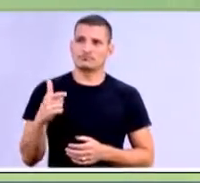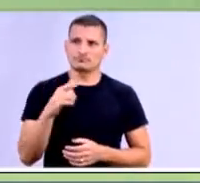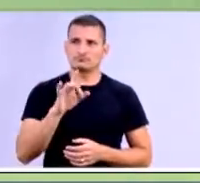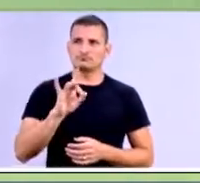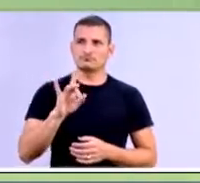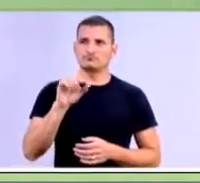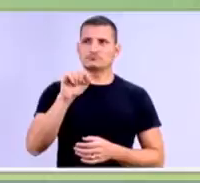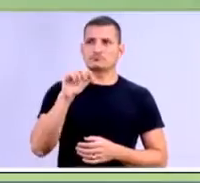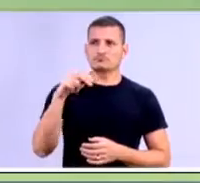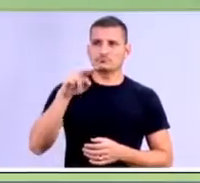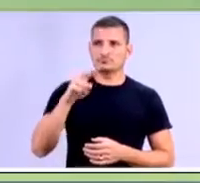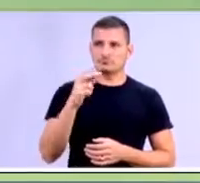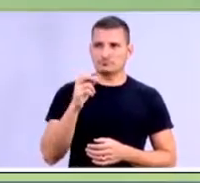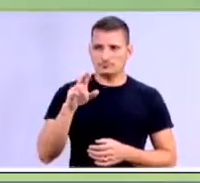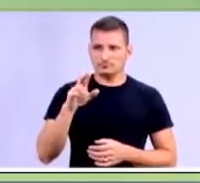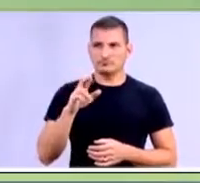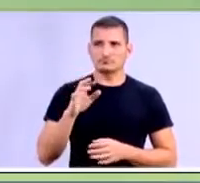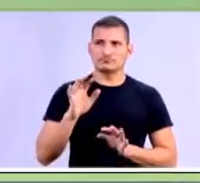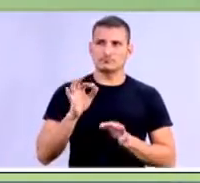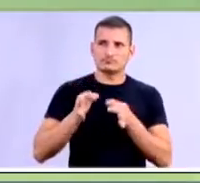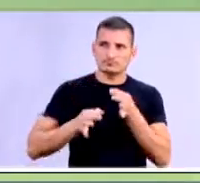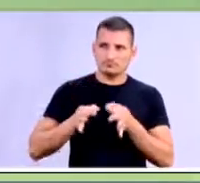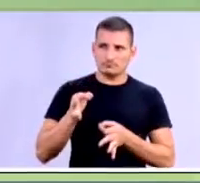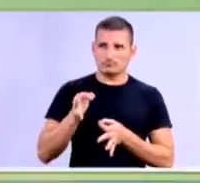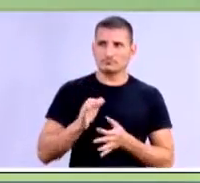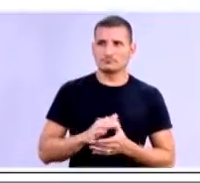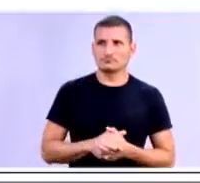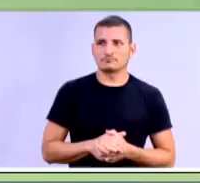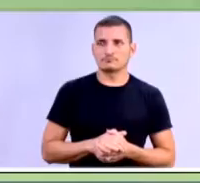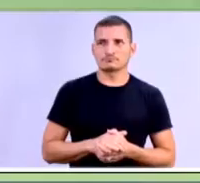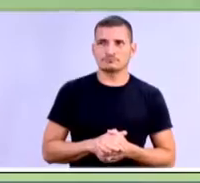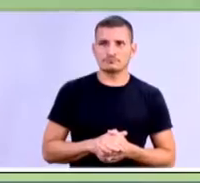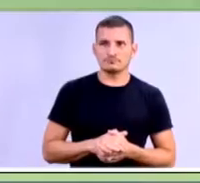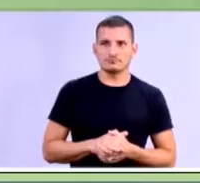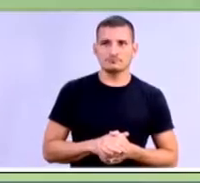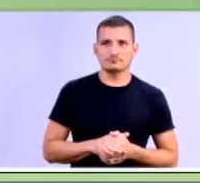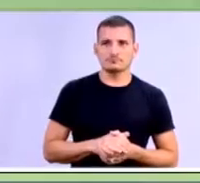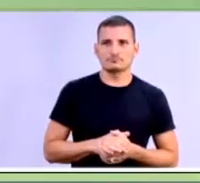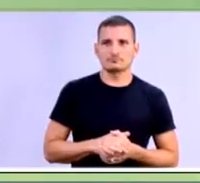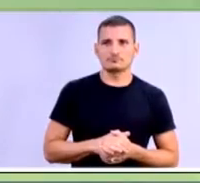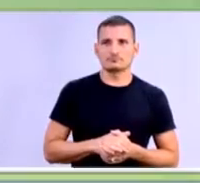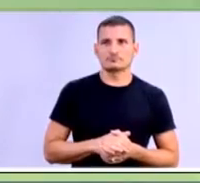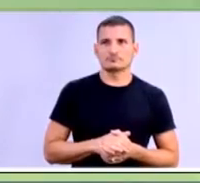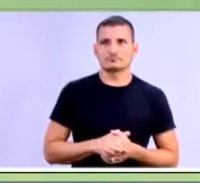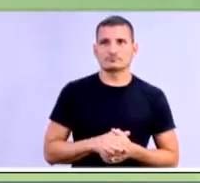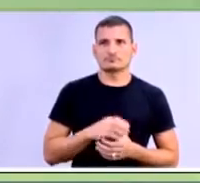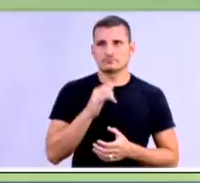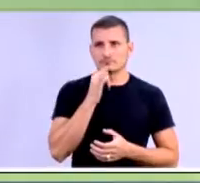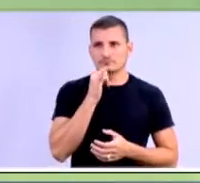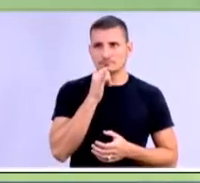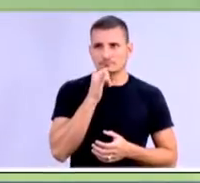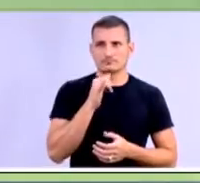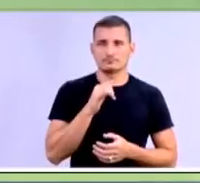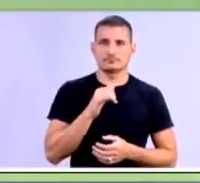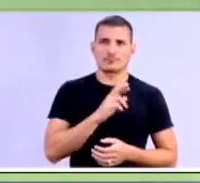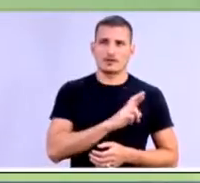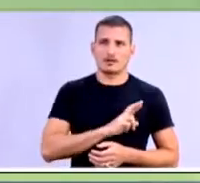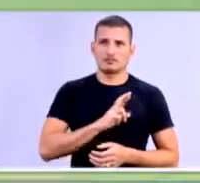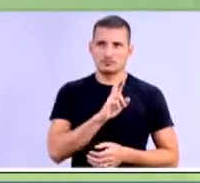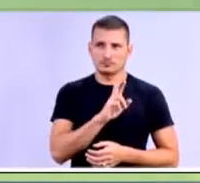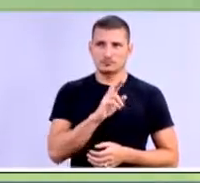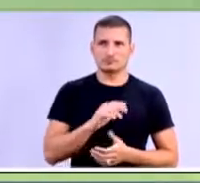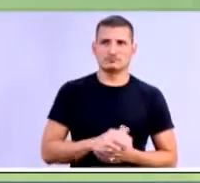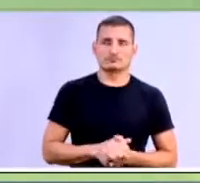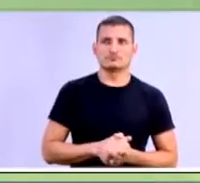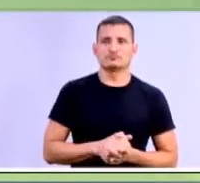Senhor e Juiz. Tá certo? Exemplos de autoridades religiosas, caso